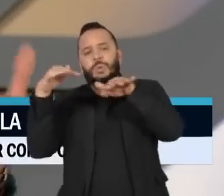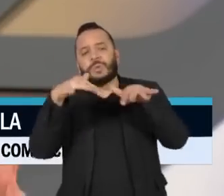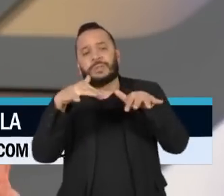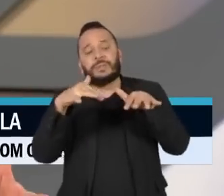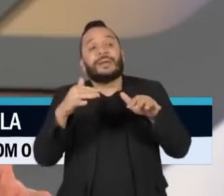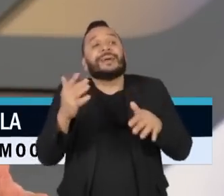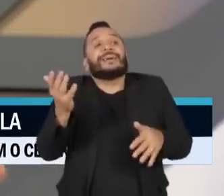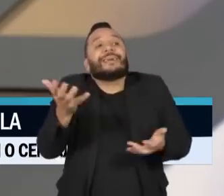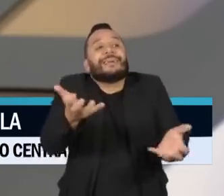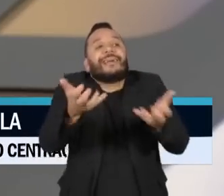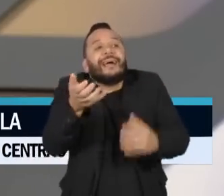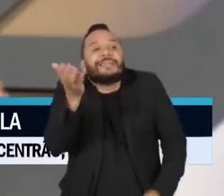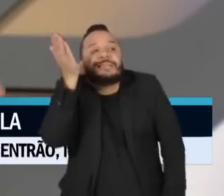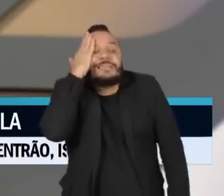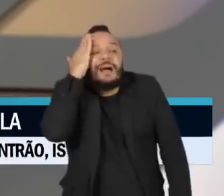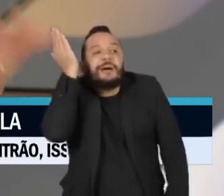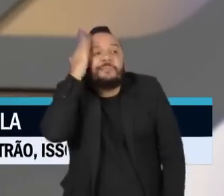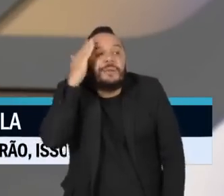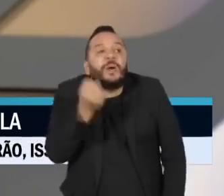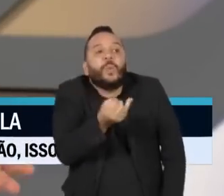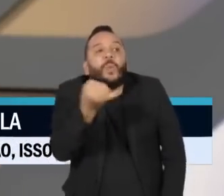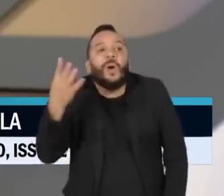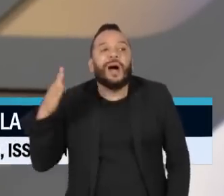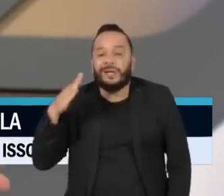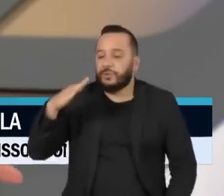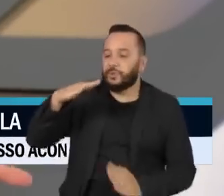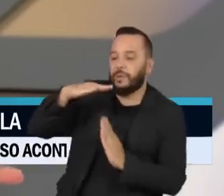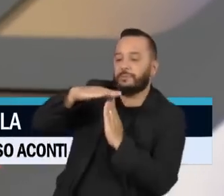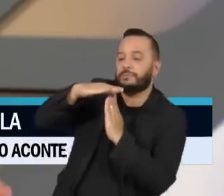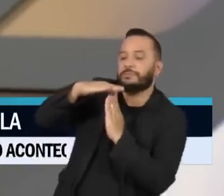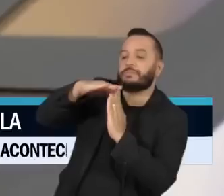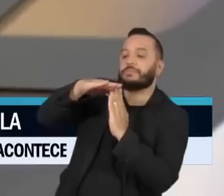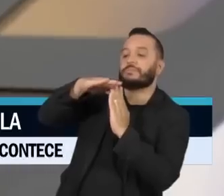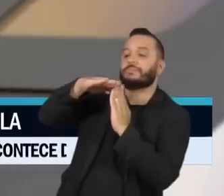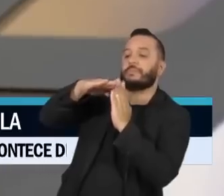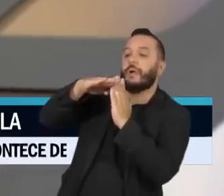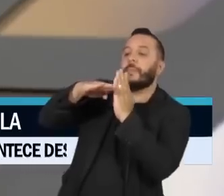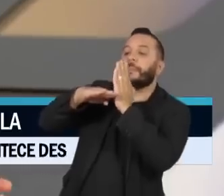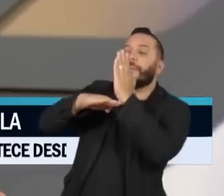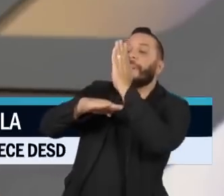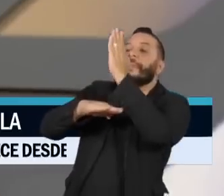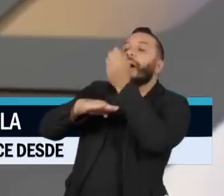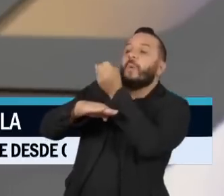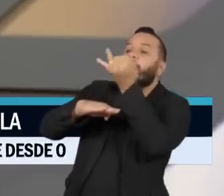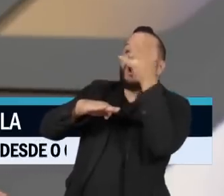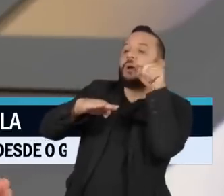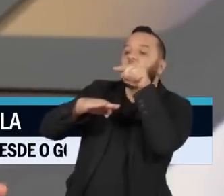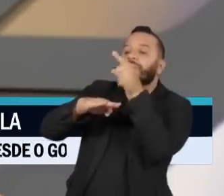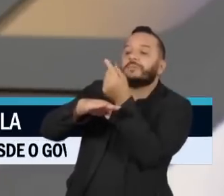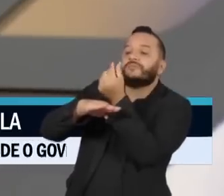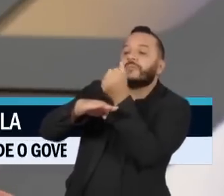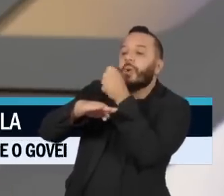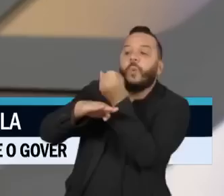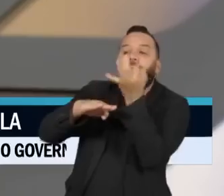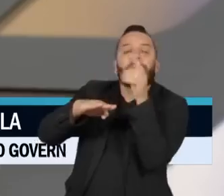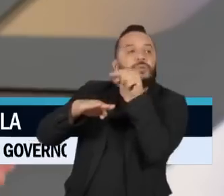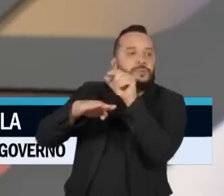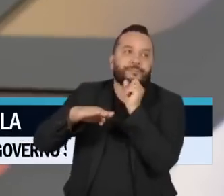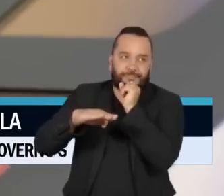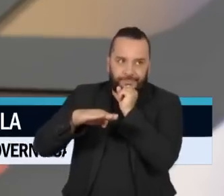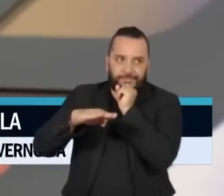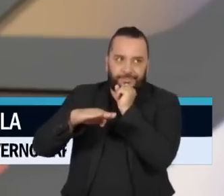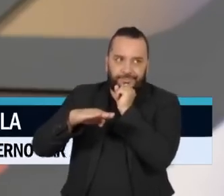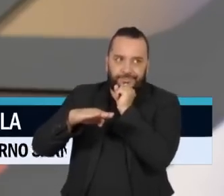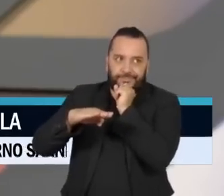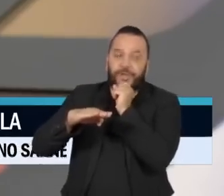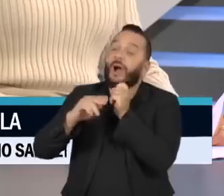do tamanho do Extra teto né algum tipo de e eu acho que antes